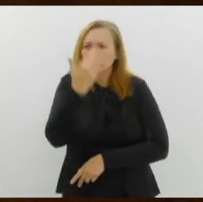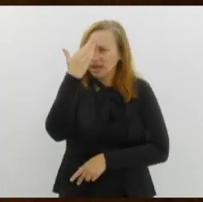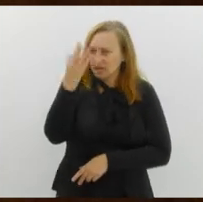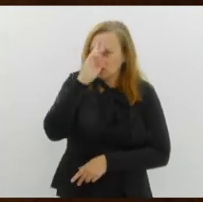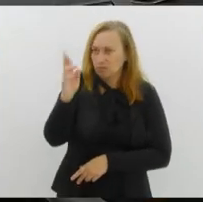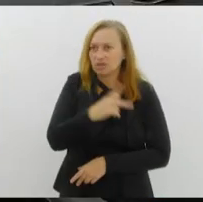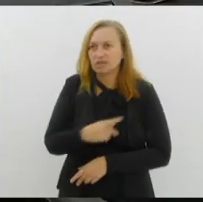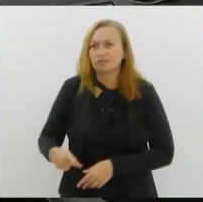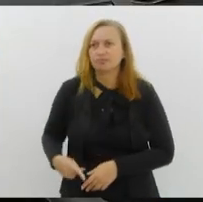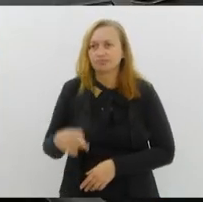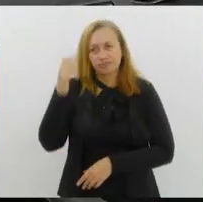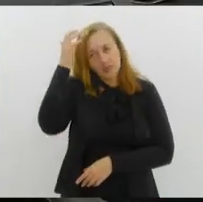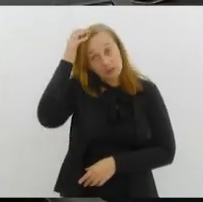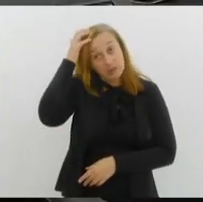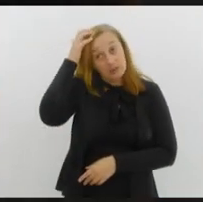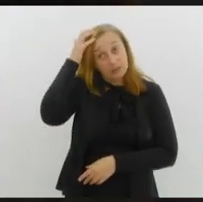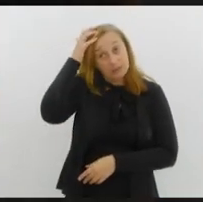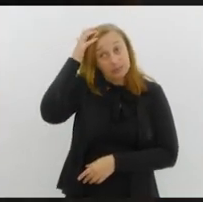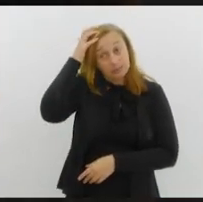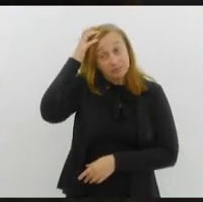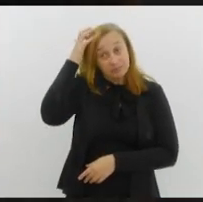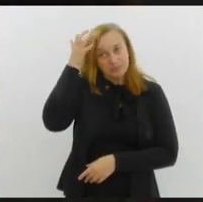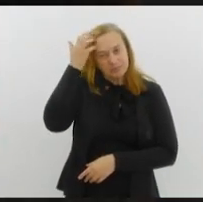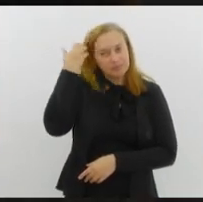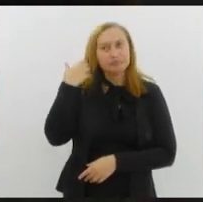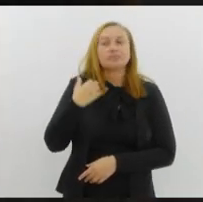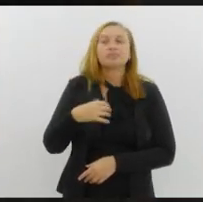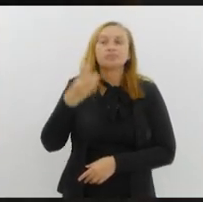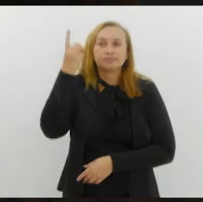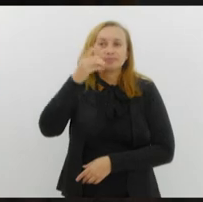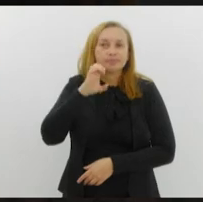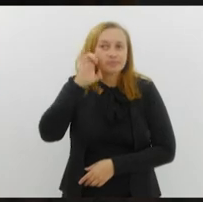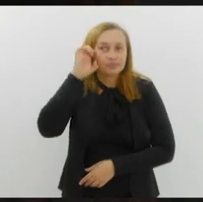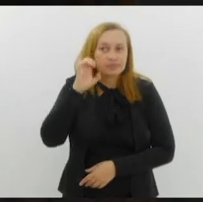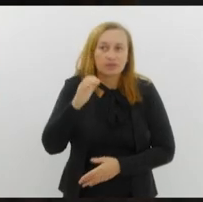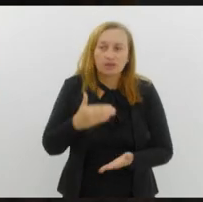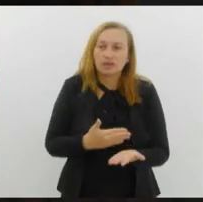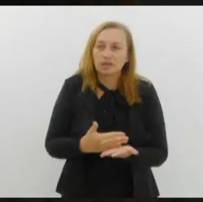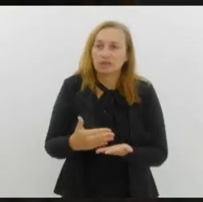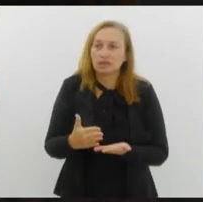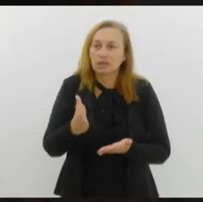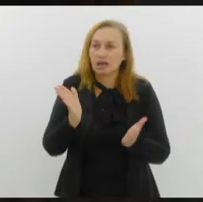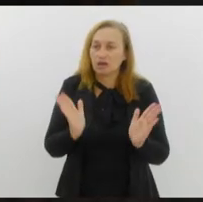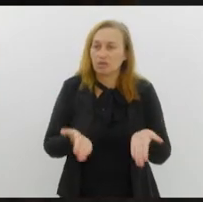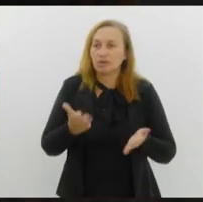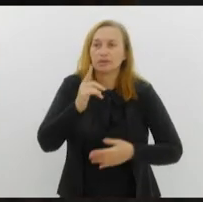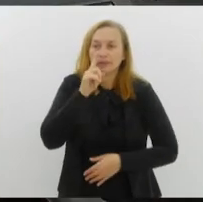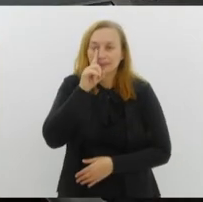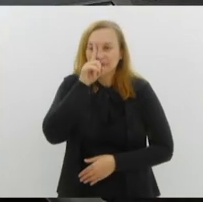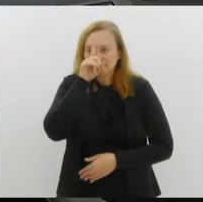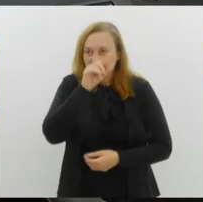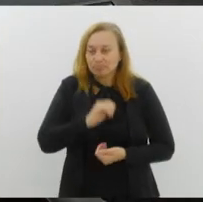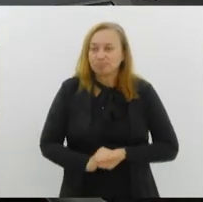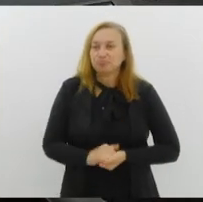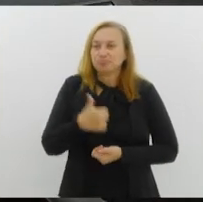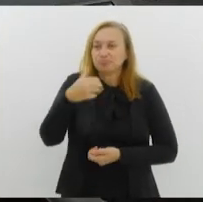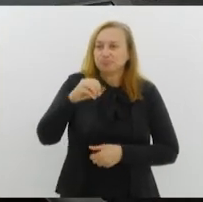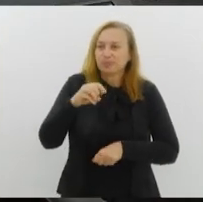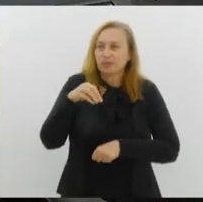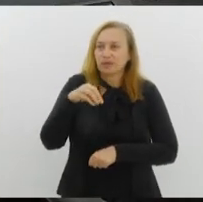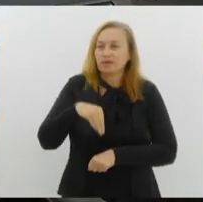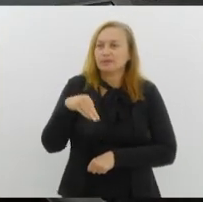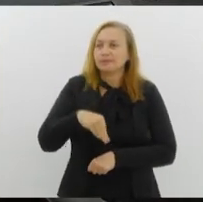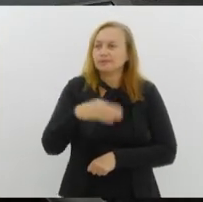presidente. Deputada Élica Takimoto, o tempo de Vossa Excelência só começa a contar a partir de agora. Obrigada. 10 minutos.